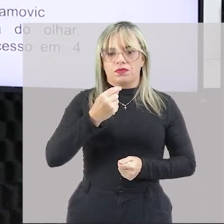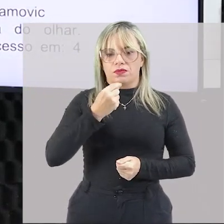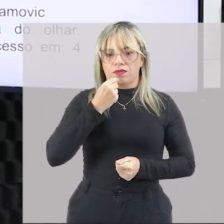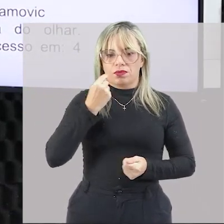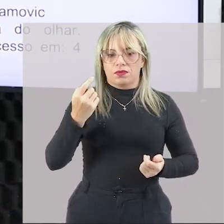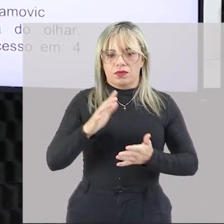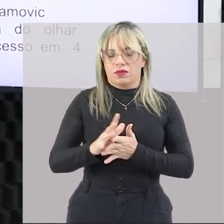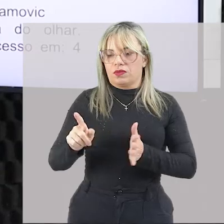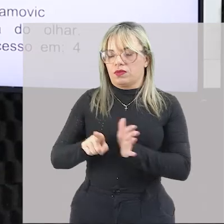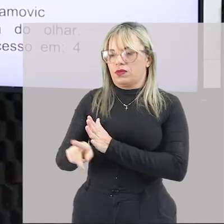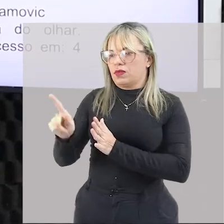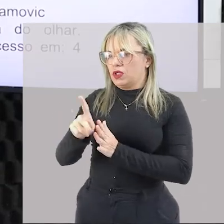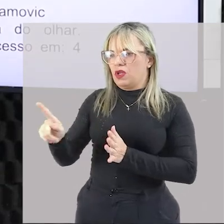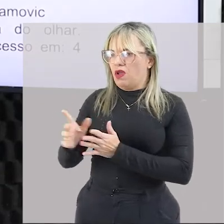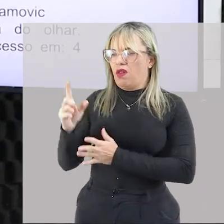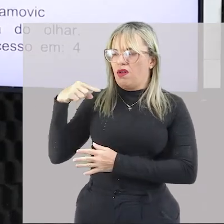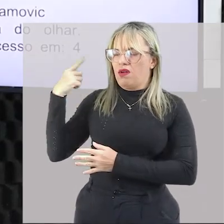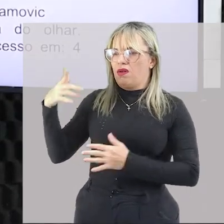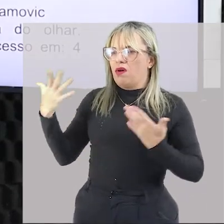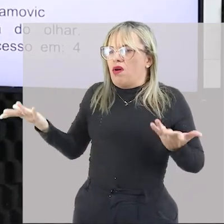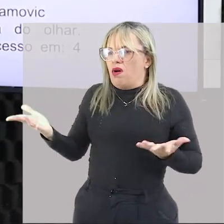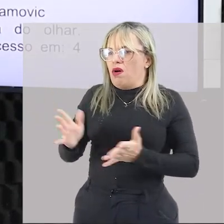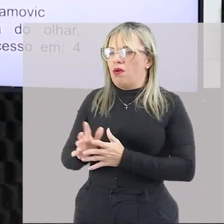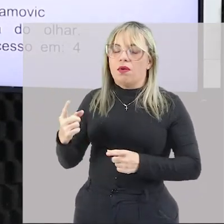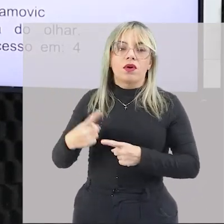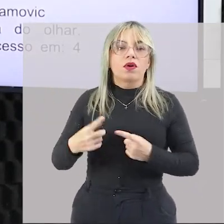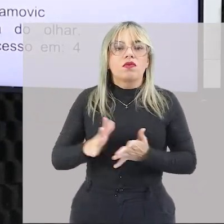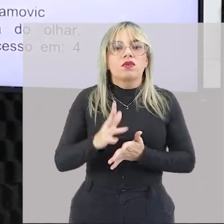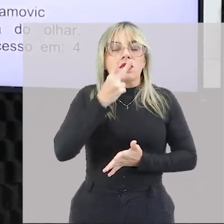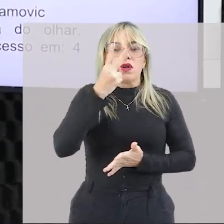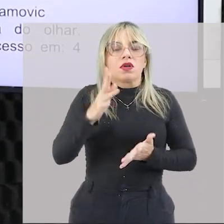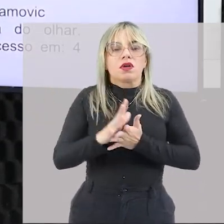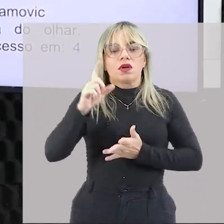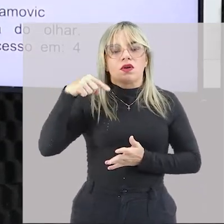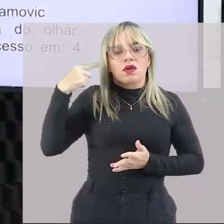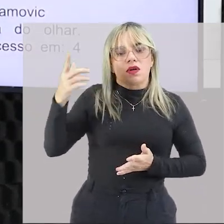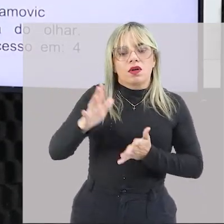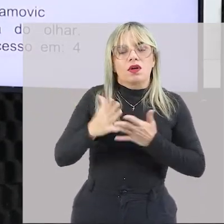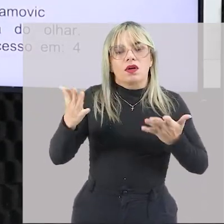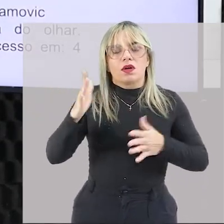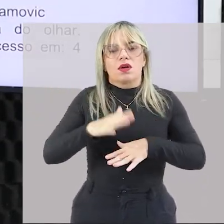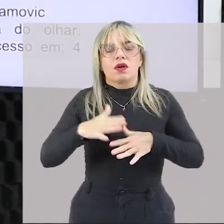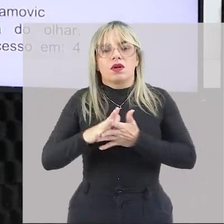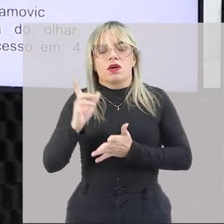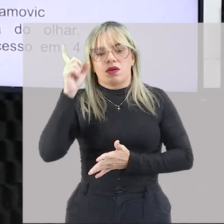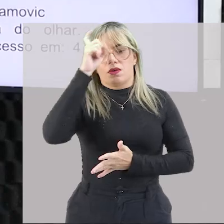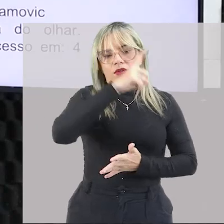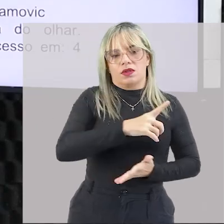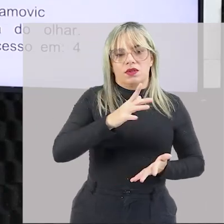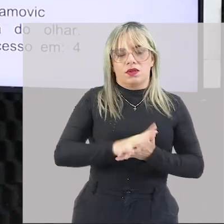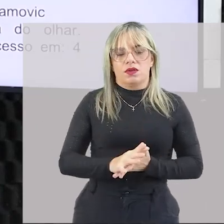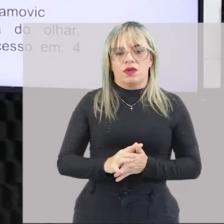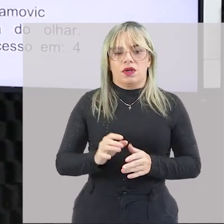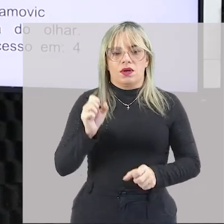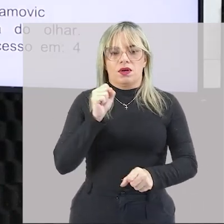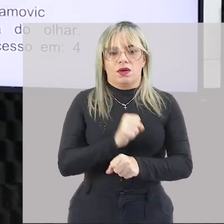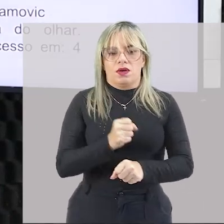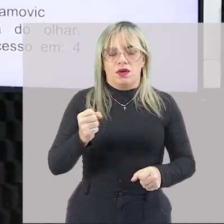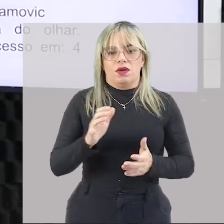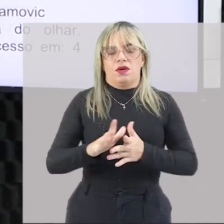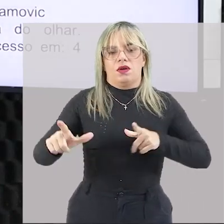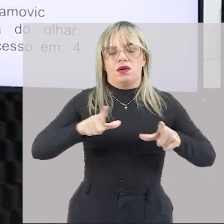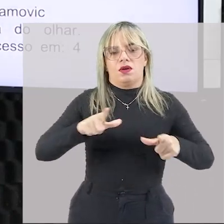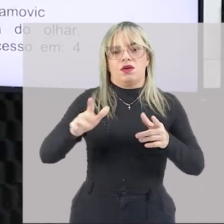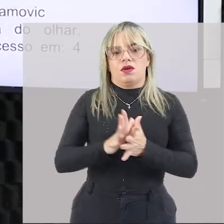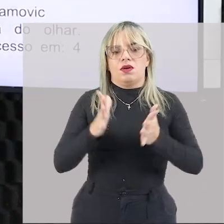Professor, ela é doida? Foi isso que eu ouvi de um aluno. Bom, por que você acha que ela é doida? Gente, a coisa mais difícil é você ficar quieto. Eu trabalho com teatro, eu sou